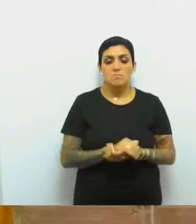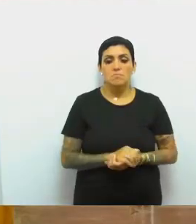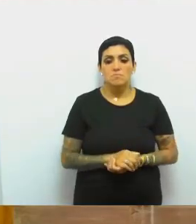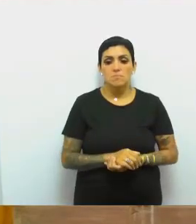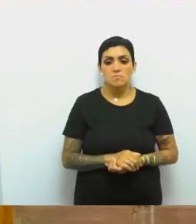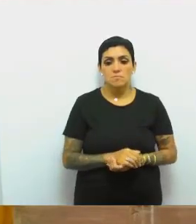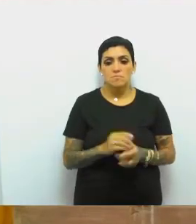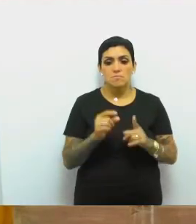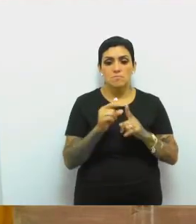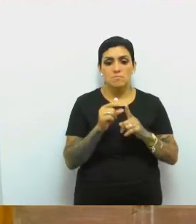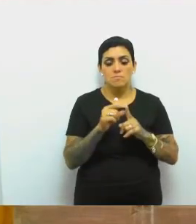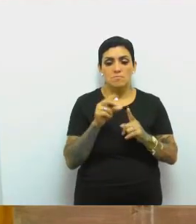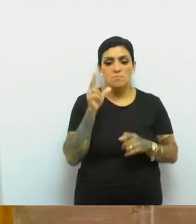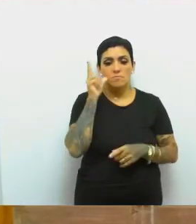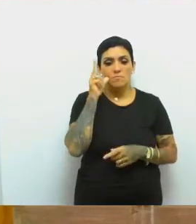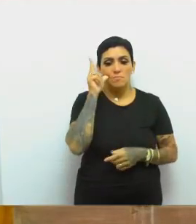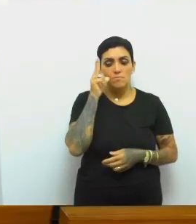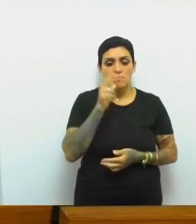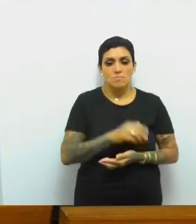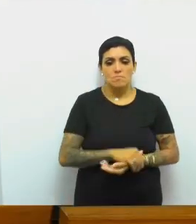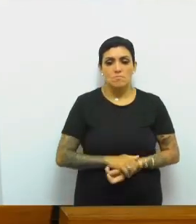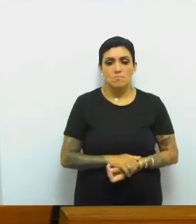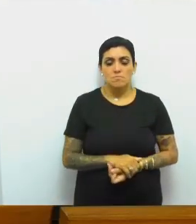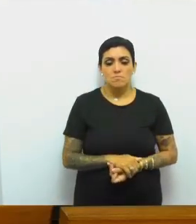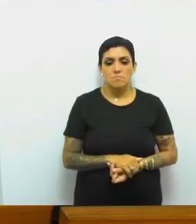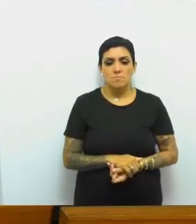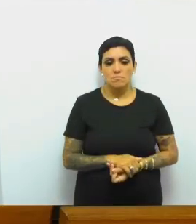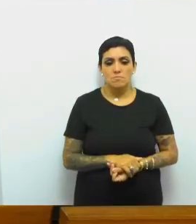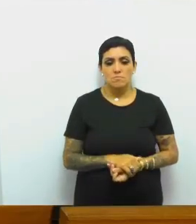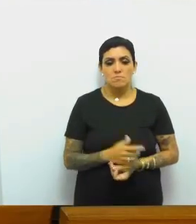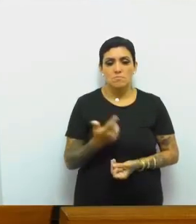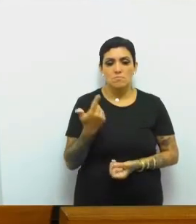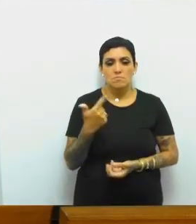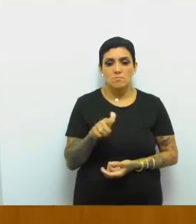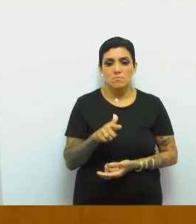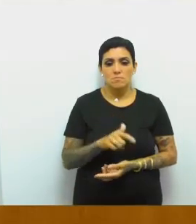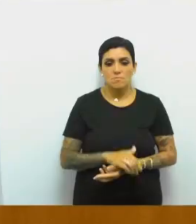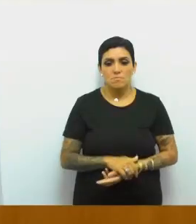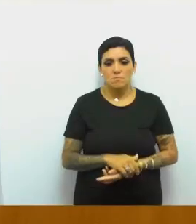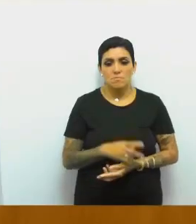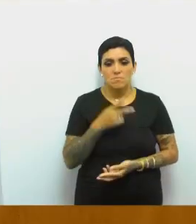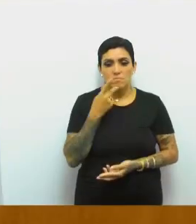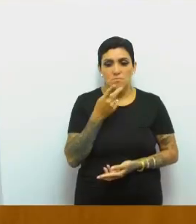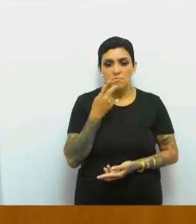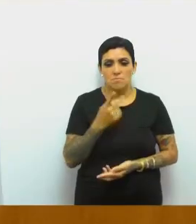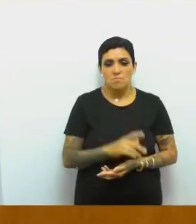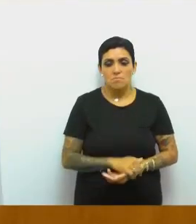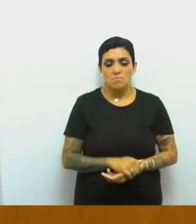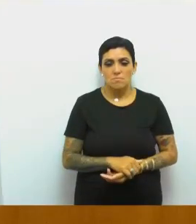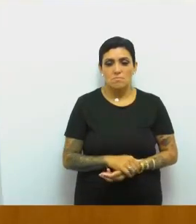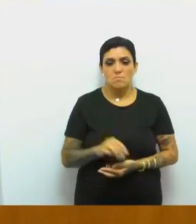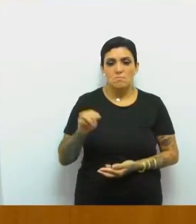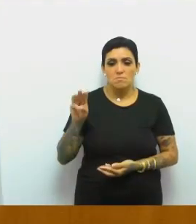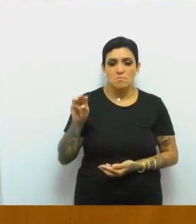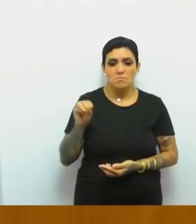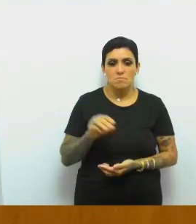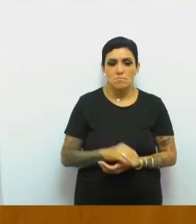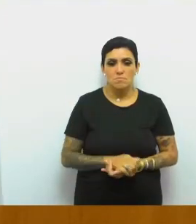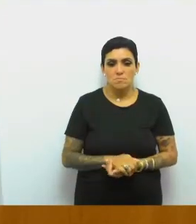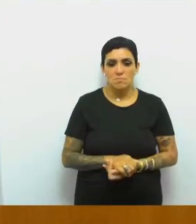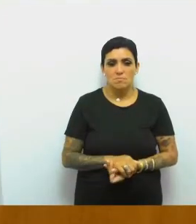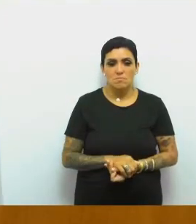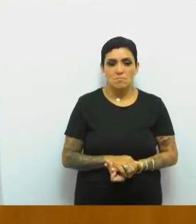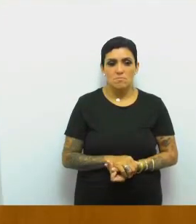palavra a vereadora Luciana Valverde. Presidente, novamente eu vou fazer uma interrupção aqui na matéria. Ela esteve